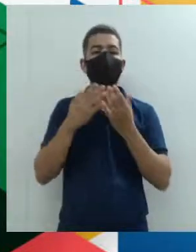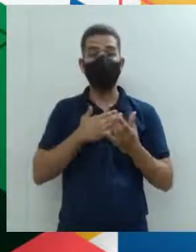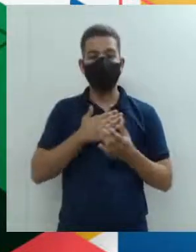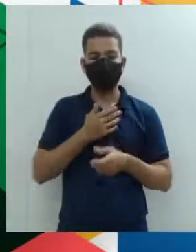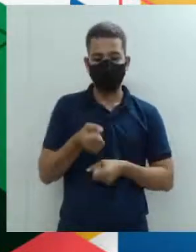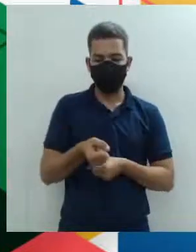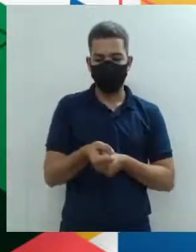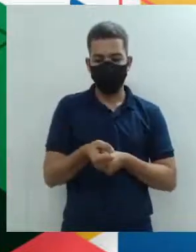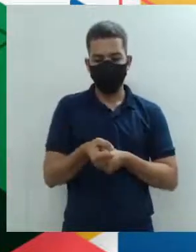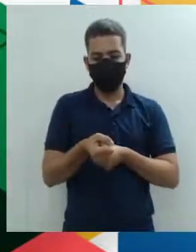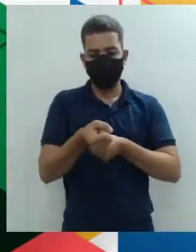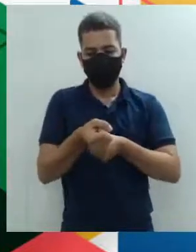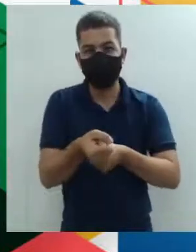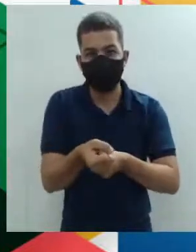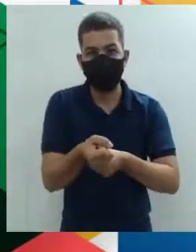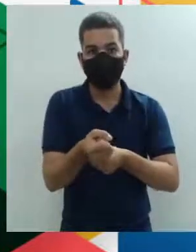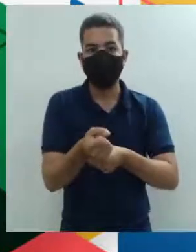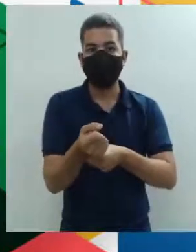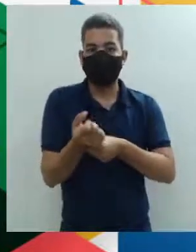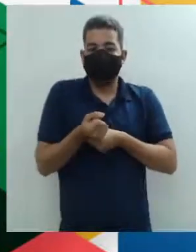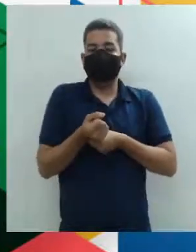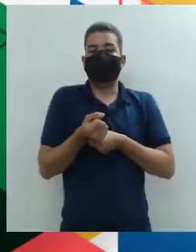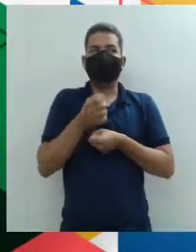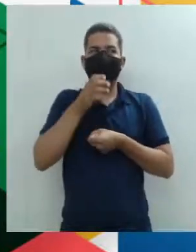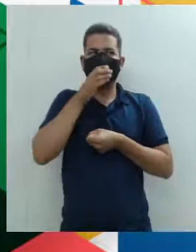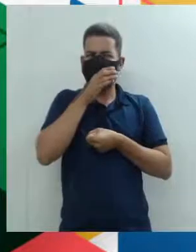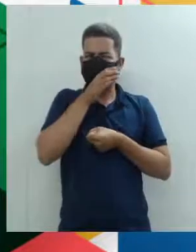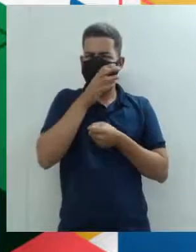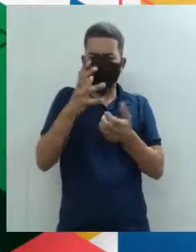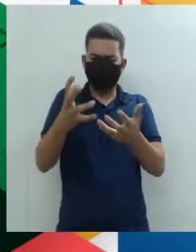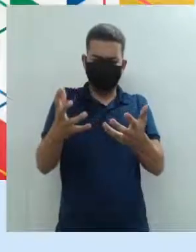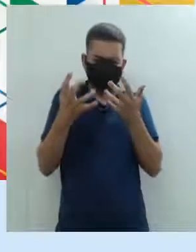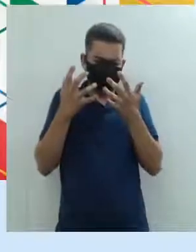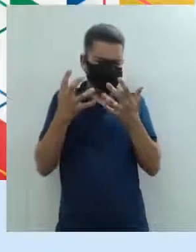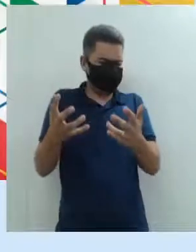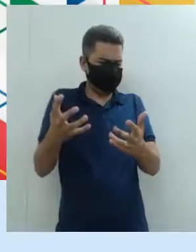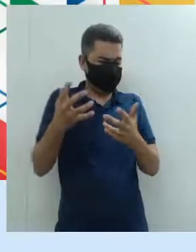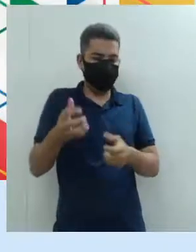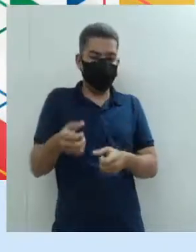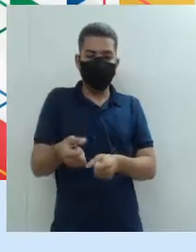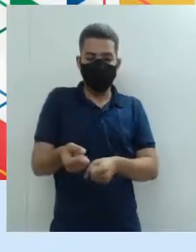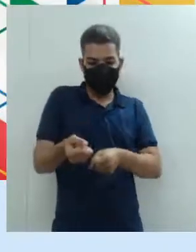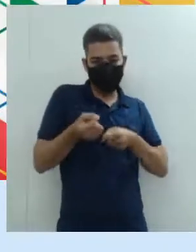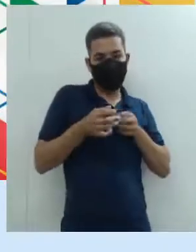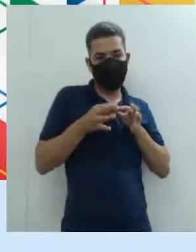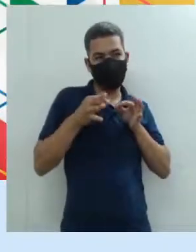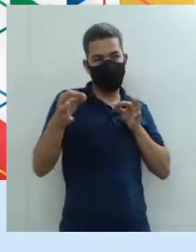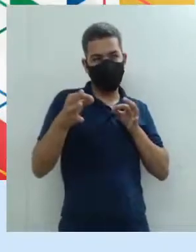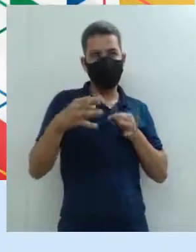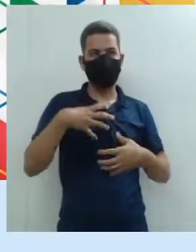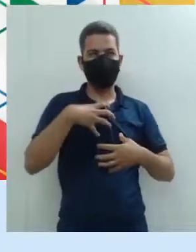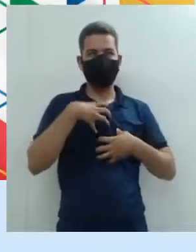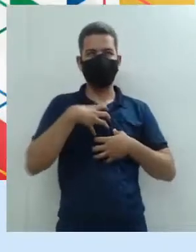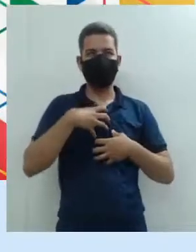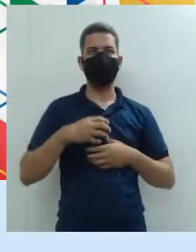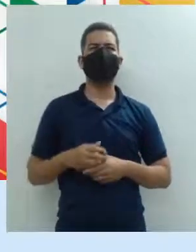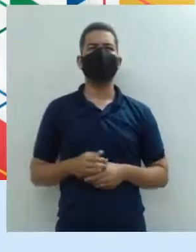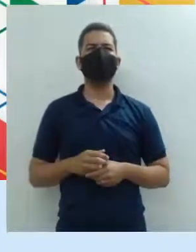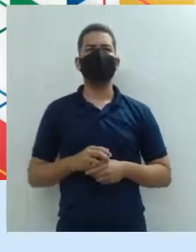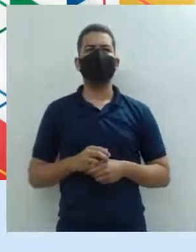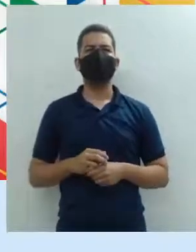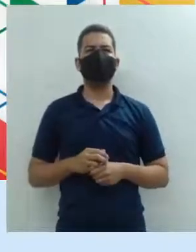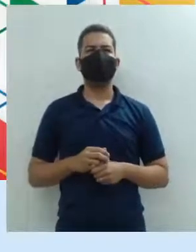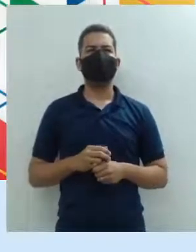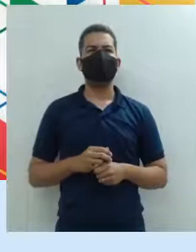você é muito próximo lá da fogueira, você vai sentir aquele calor, aquele bafo quente assim, né? Que a gente acaba sentindo.